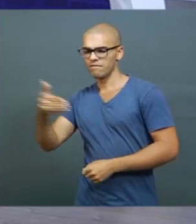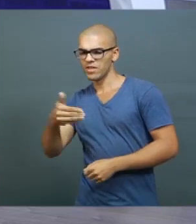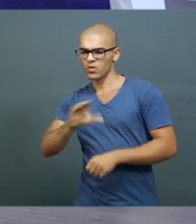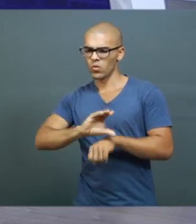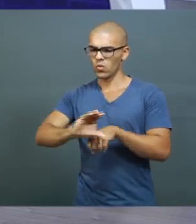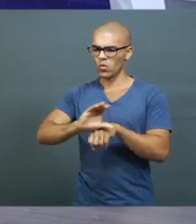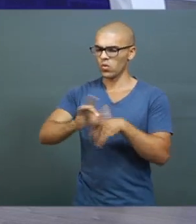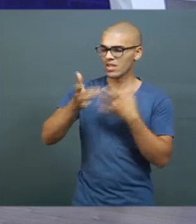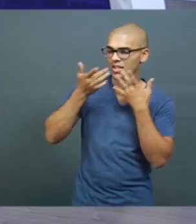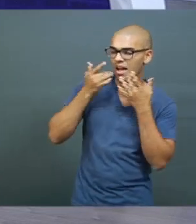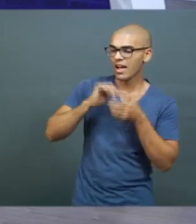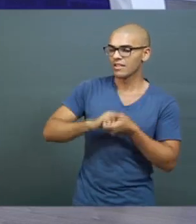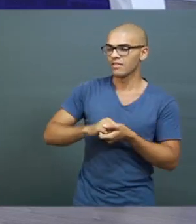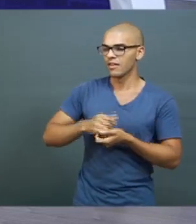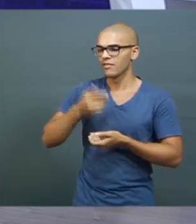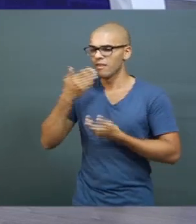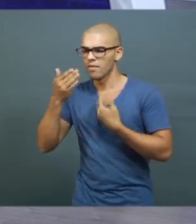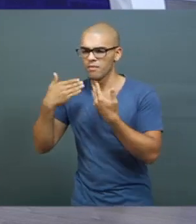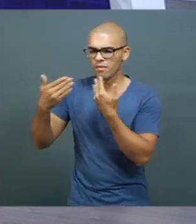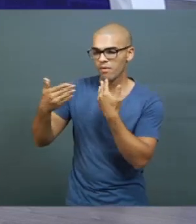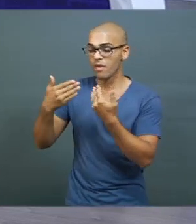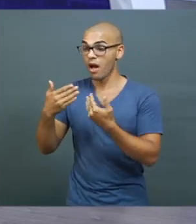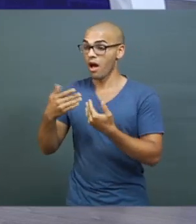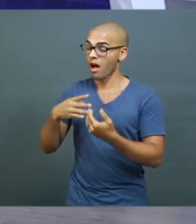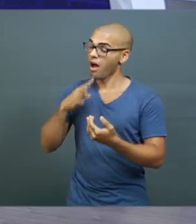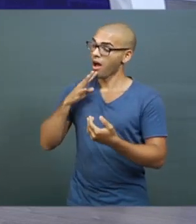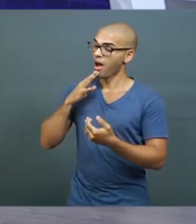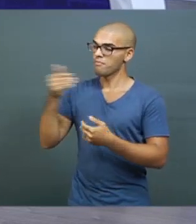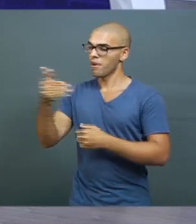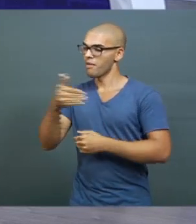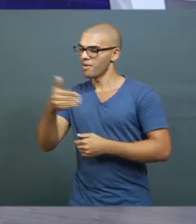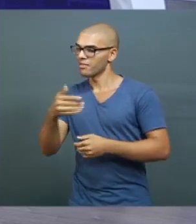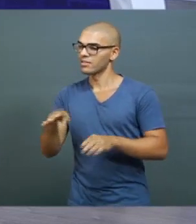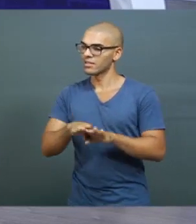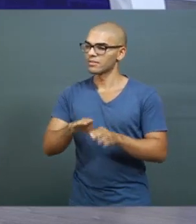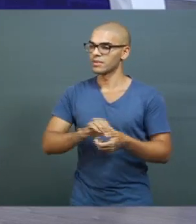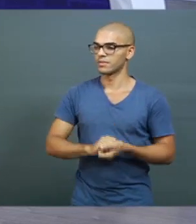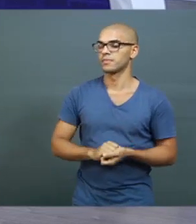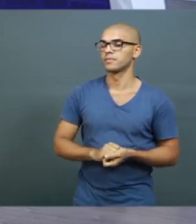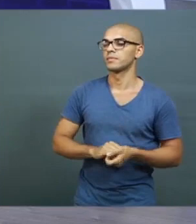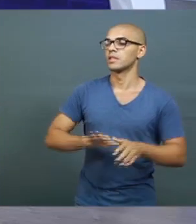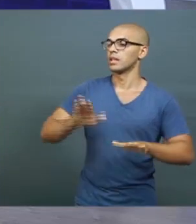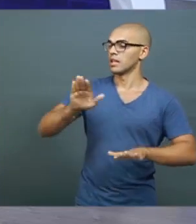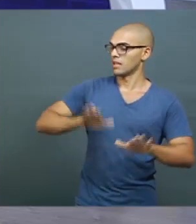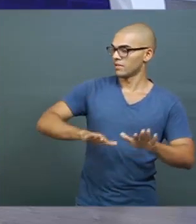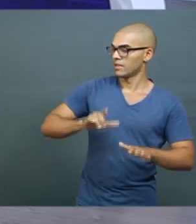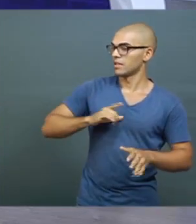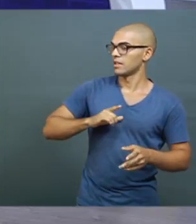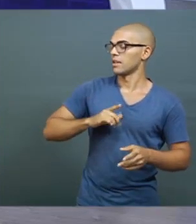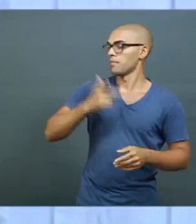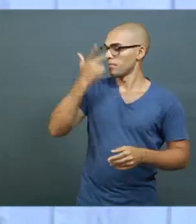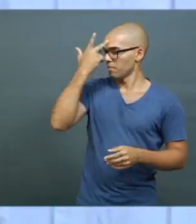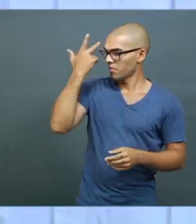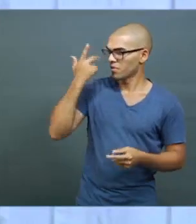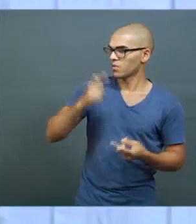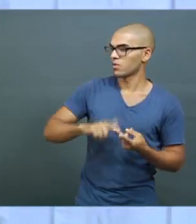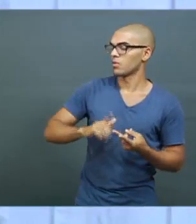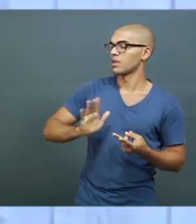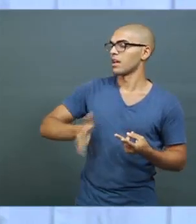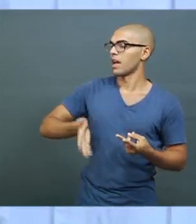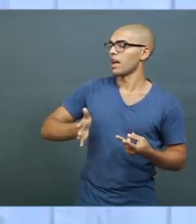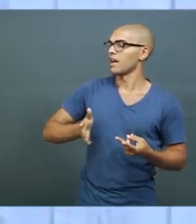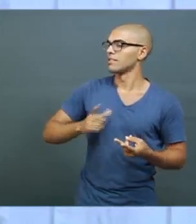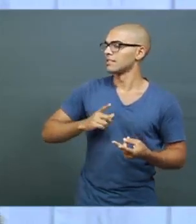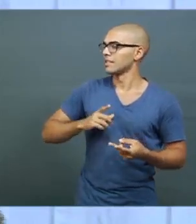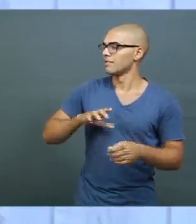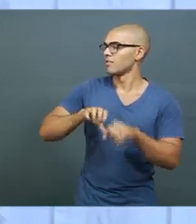assim. Alguns estudantes da UFO estão fazendo segunda graduação conosco, que eu acho muito interessante também. Muita